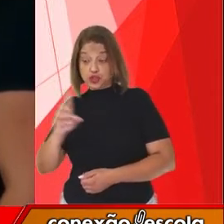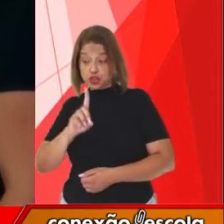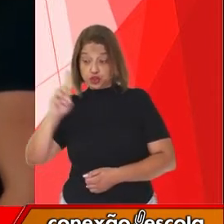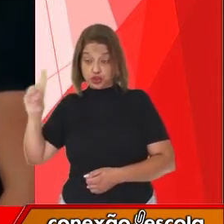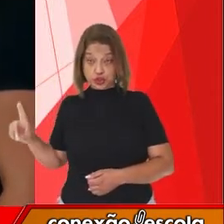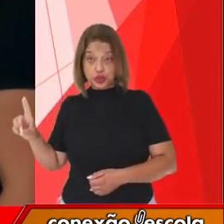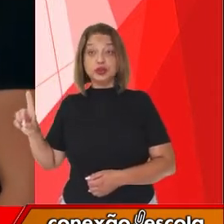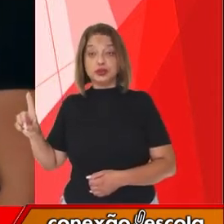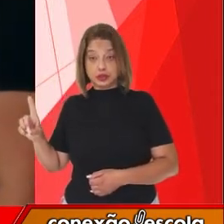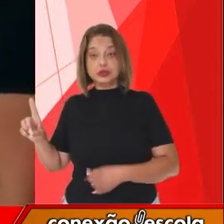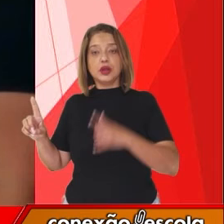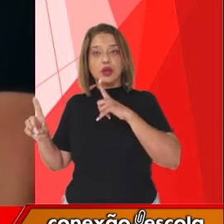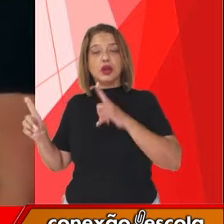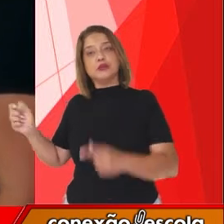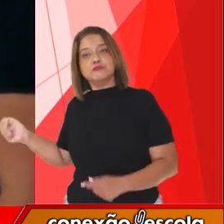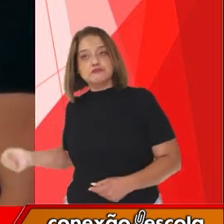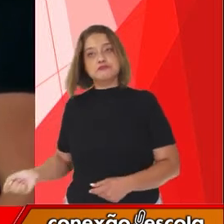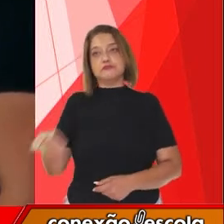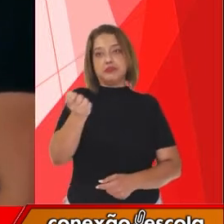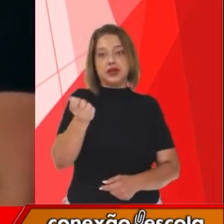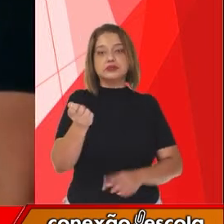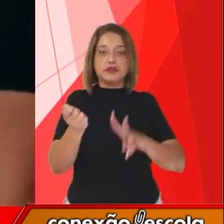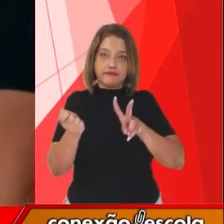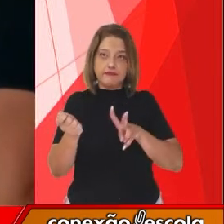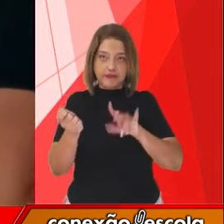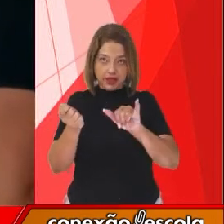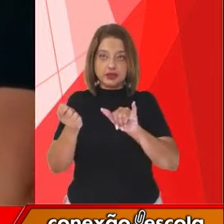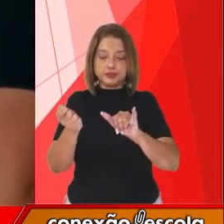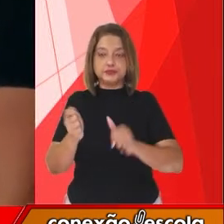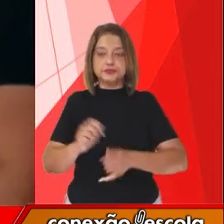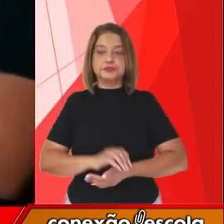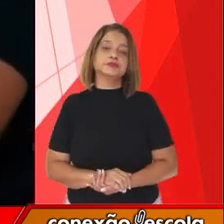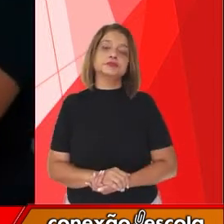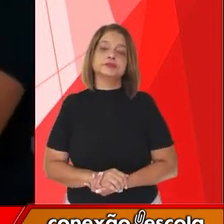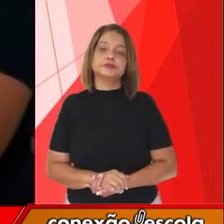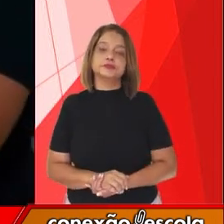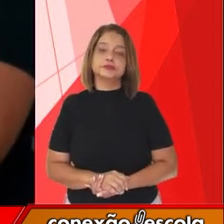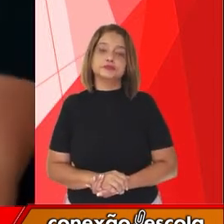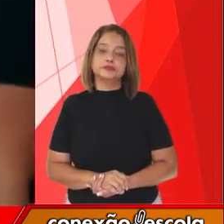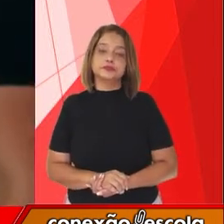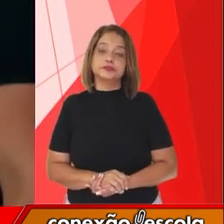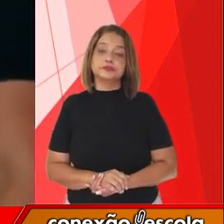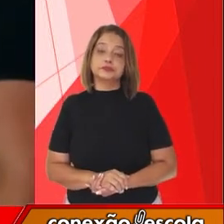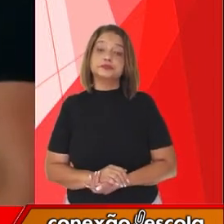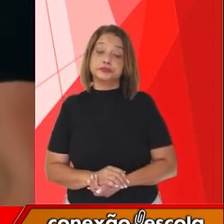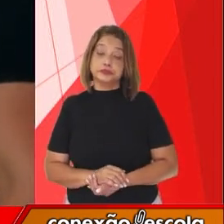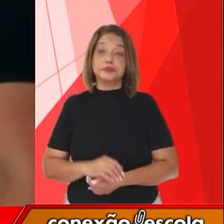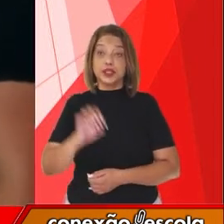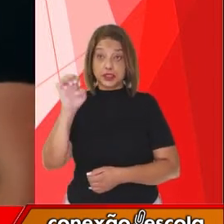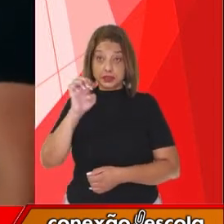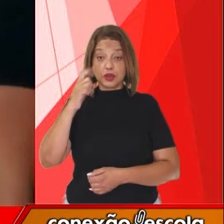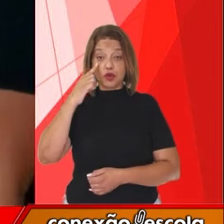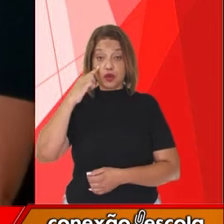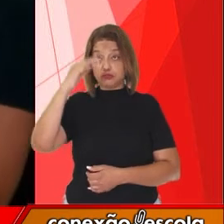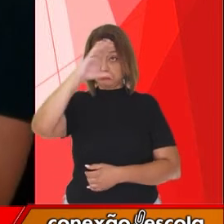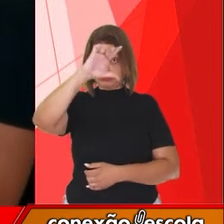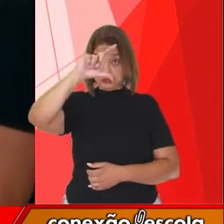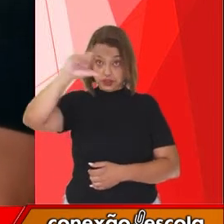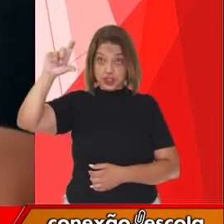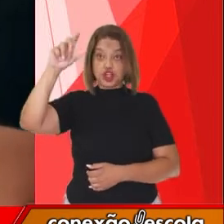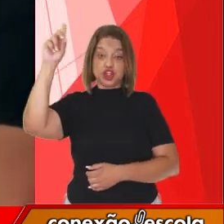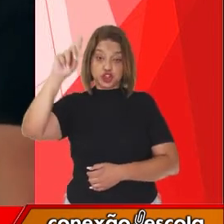lado direito dele é essa parte aqui de cima do quadro, né? E o lado esquerdo é essa parte aqui de baixo,